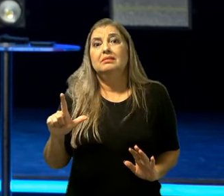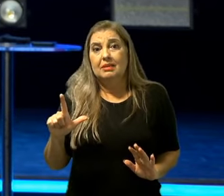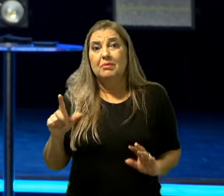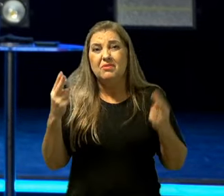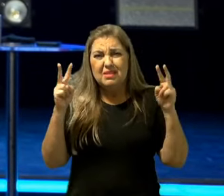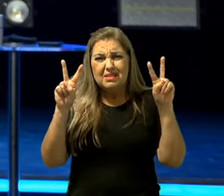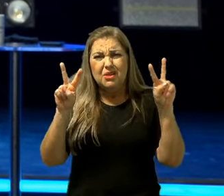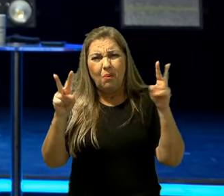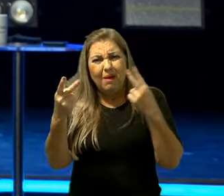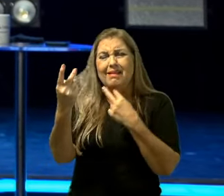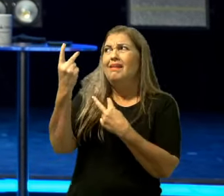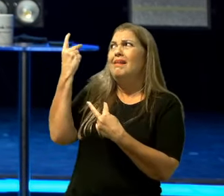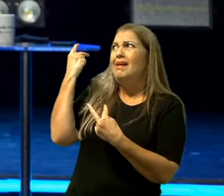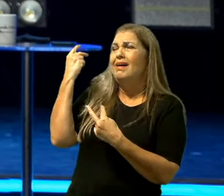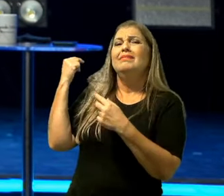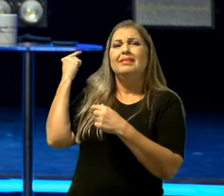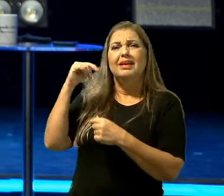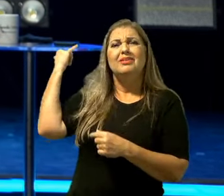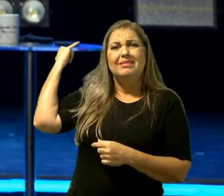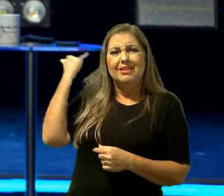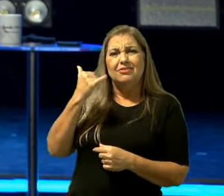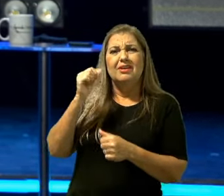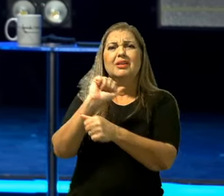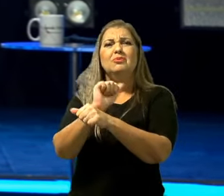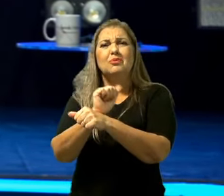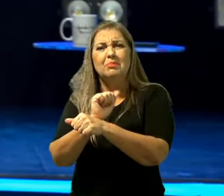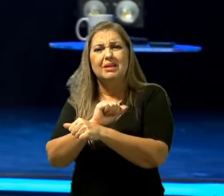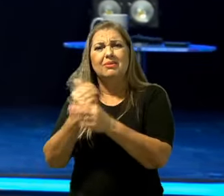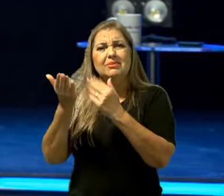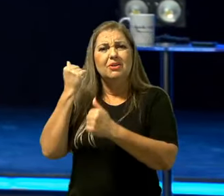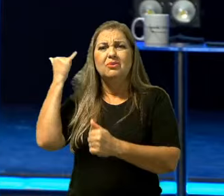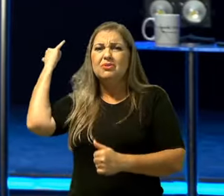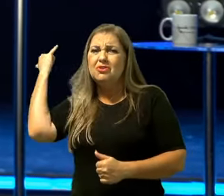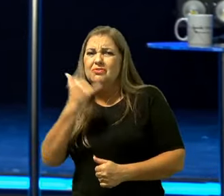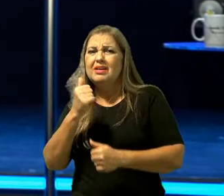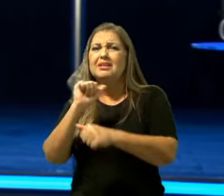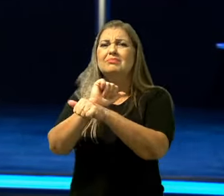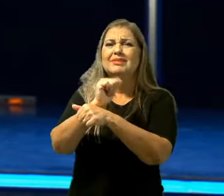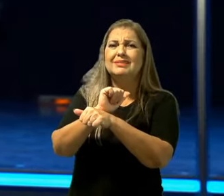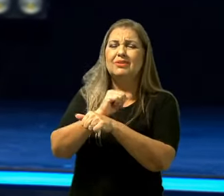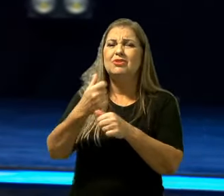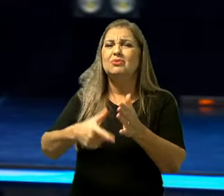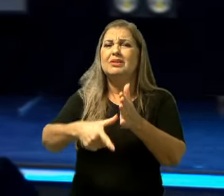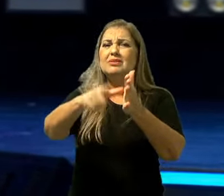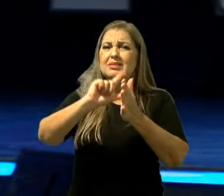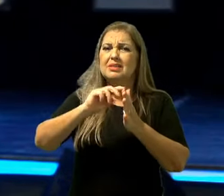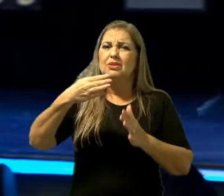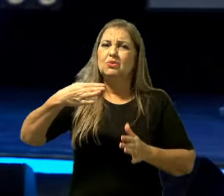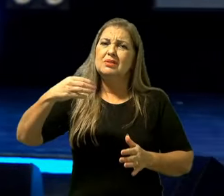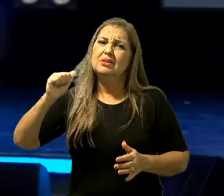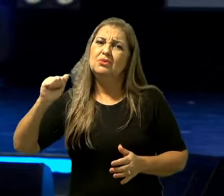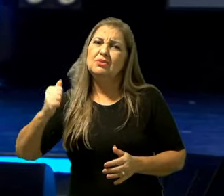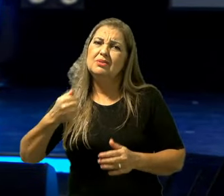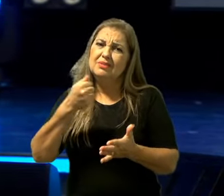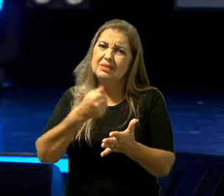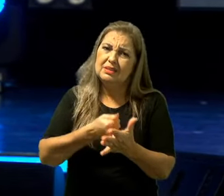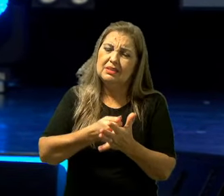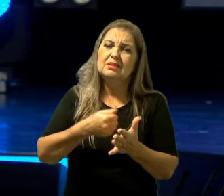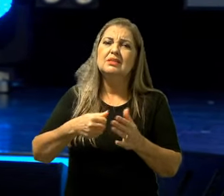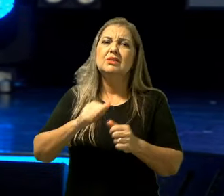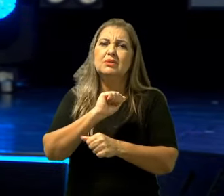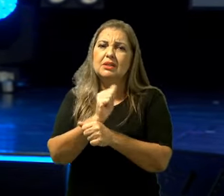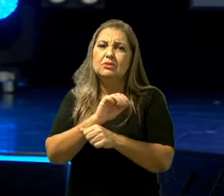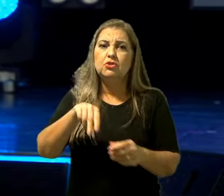olha lá atrás, Deus falando com Abraão lá atrás, um pouco mais de 400 anos antes, já estava sentenciado que o